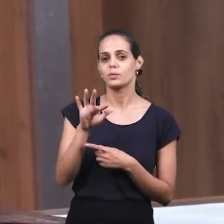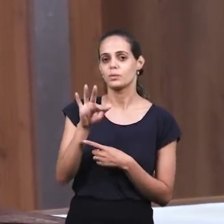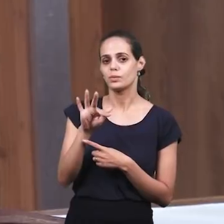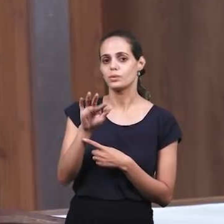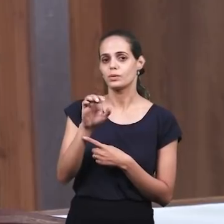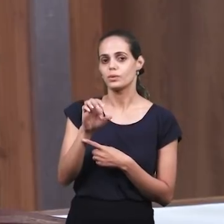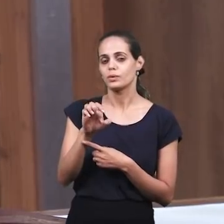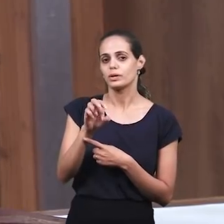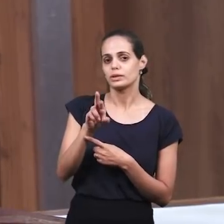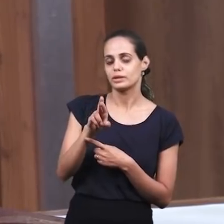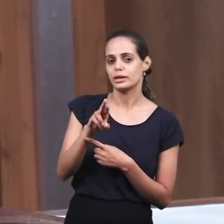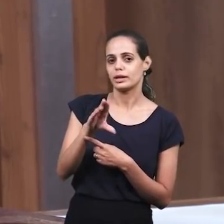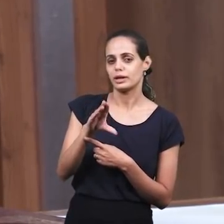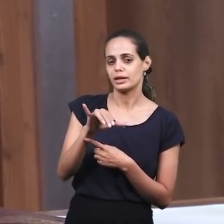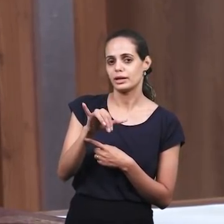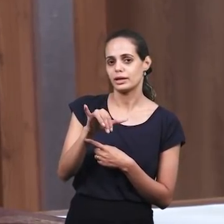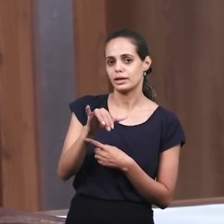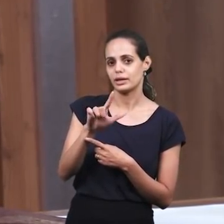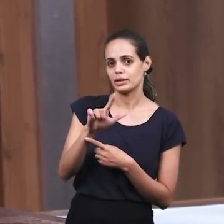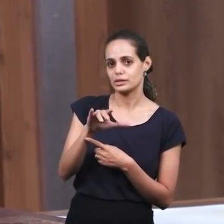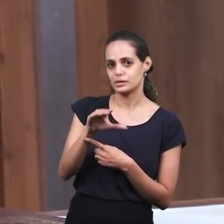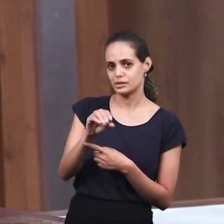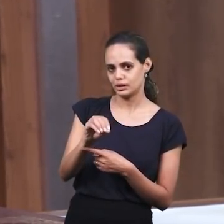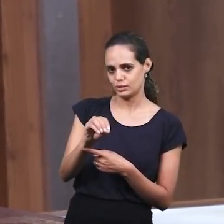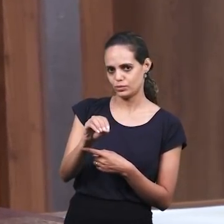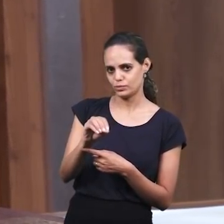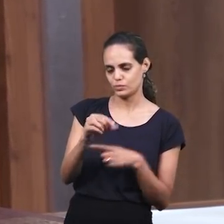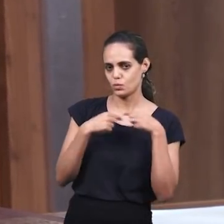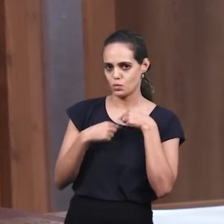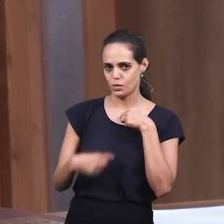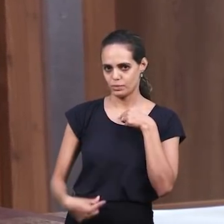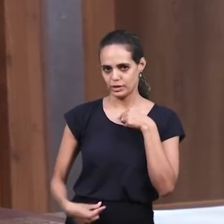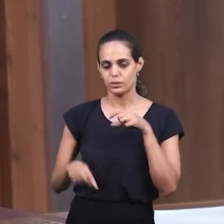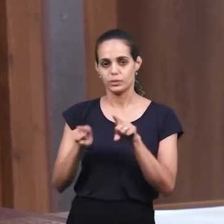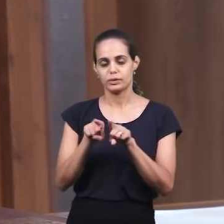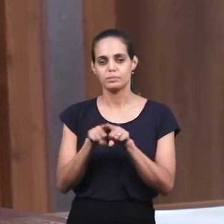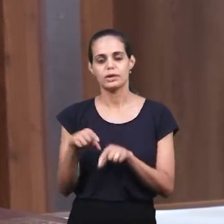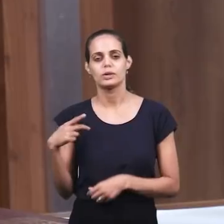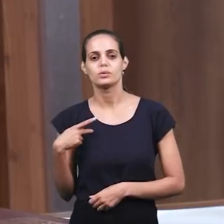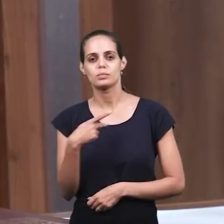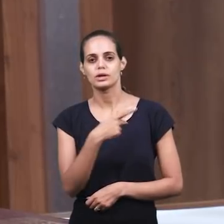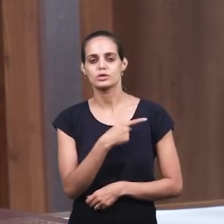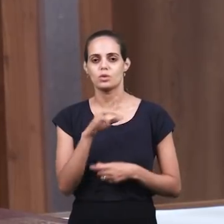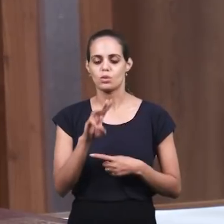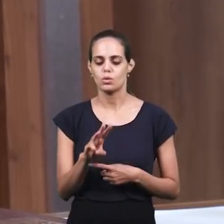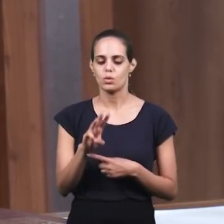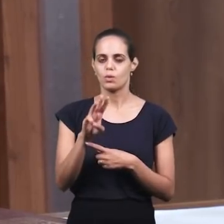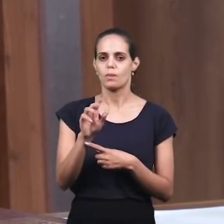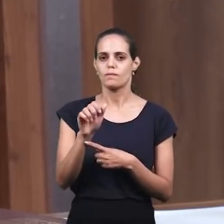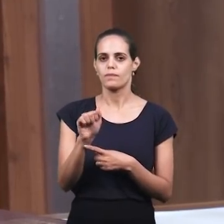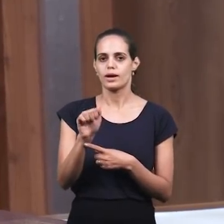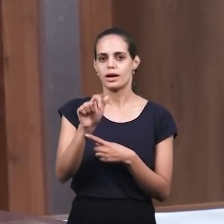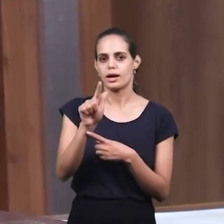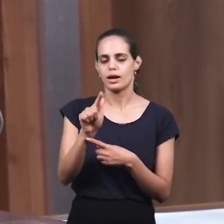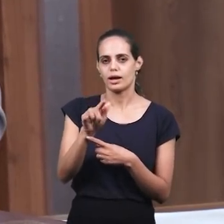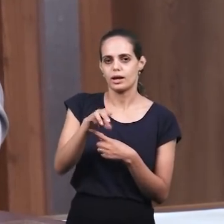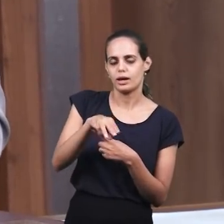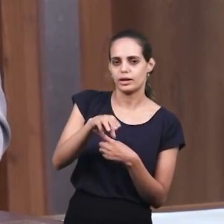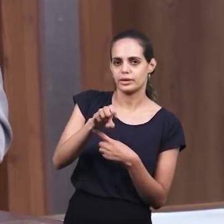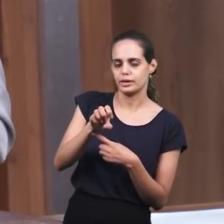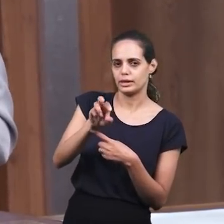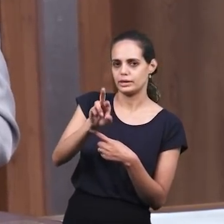é de Campo Mourão, no Paraná, e a participação do pastor Wagner Alcântara, que é de Umuarama,